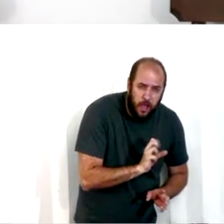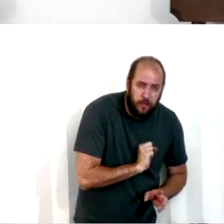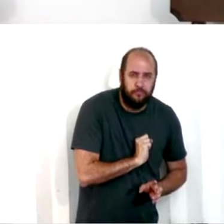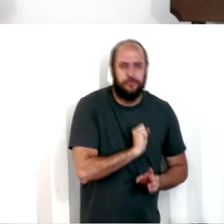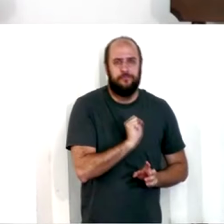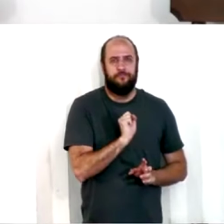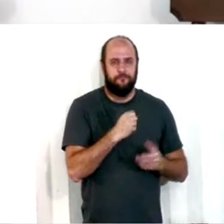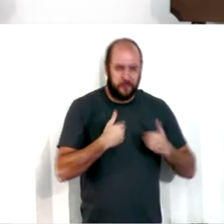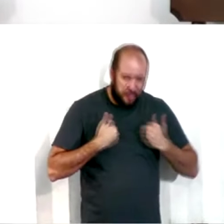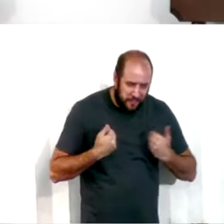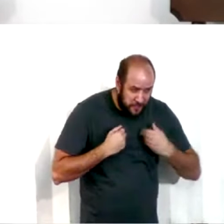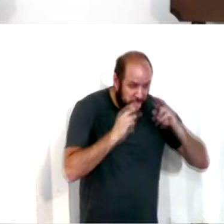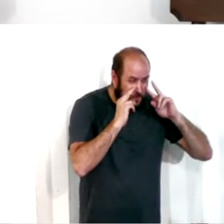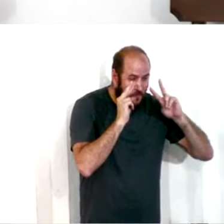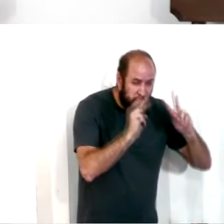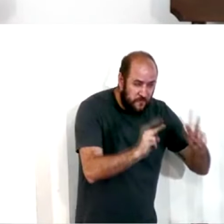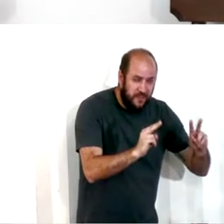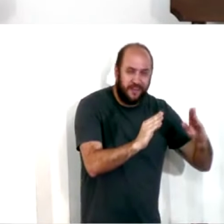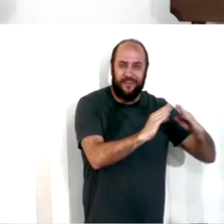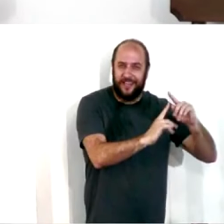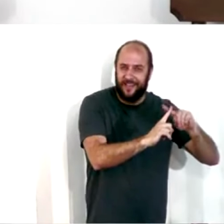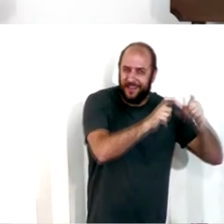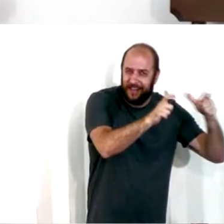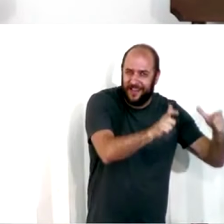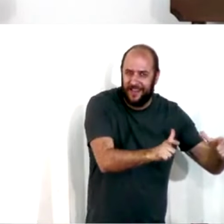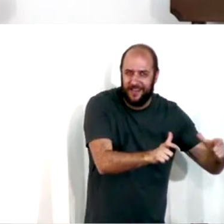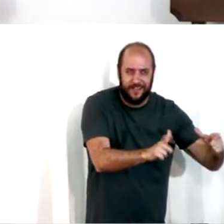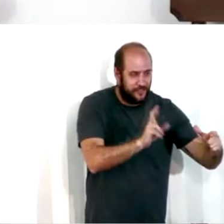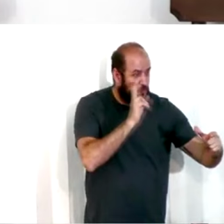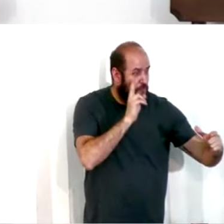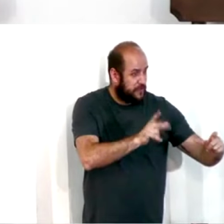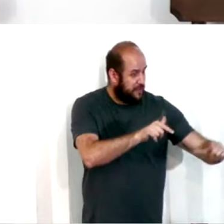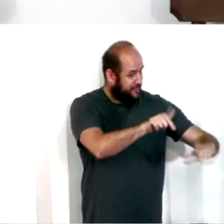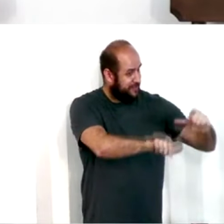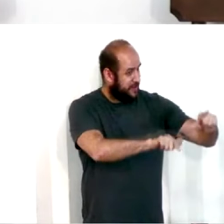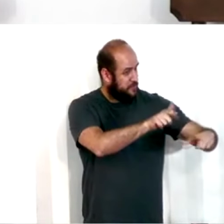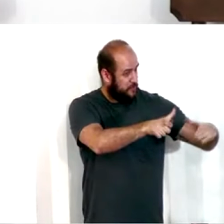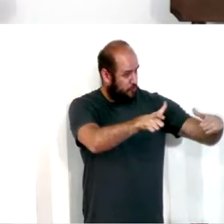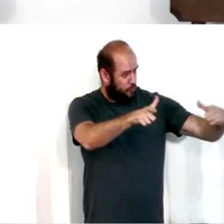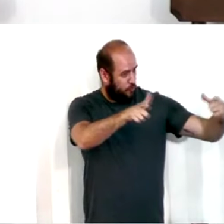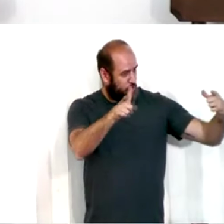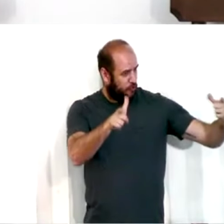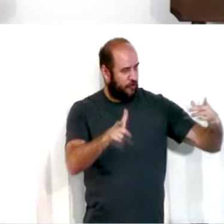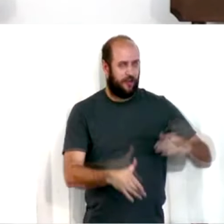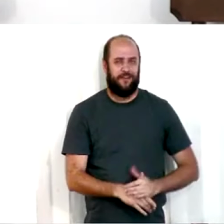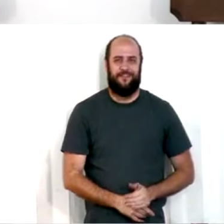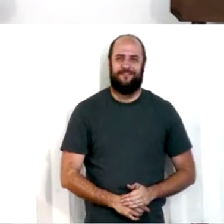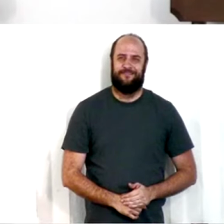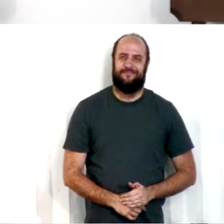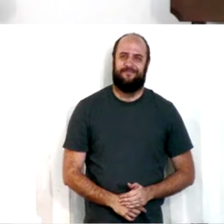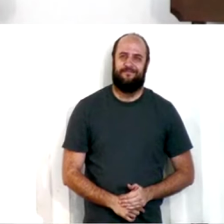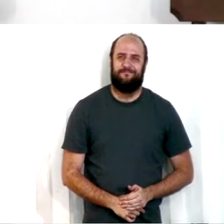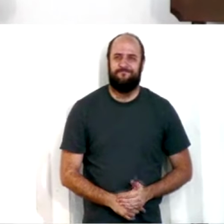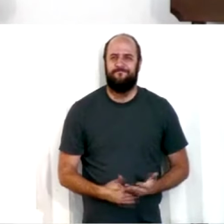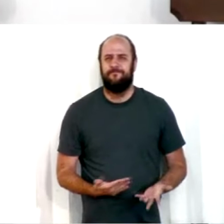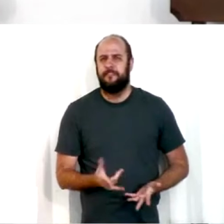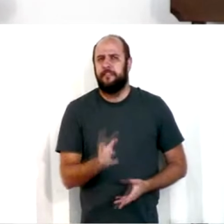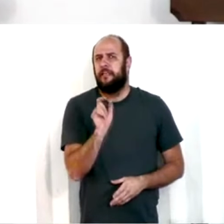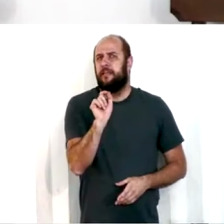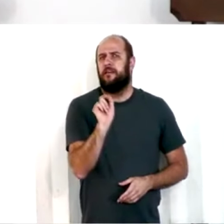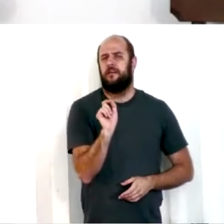alegra em olhar para a igreja e ver os frutos do seu sofrimento na igreja. Quais são os